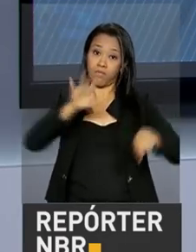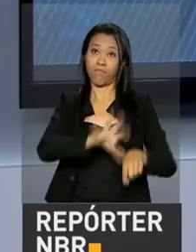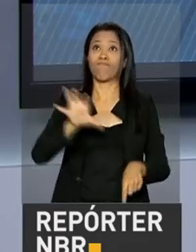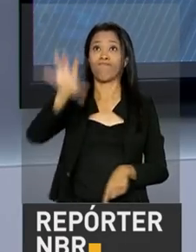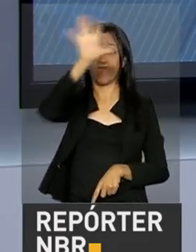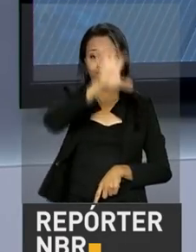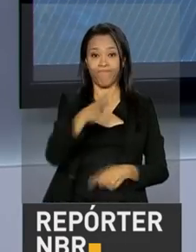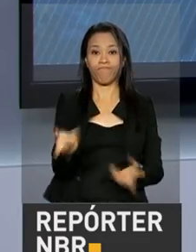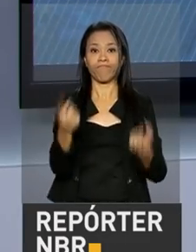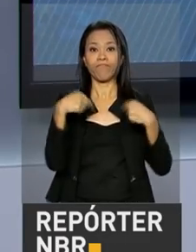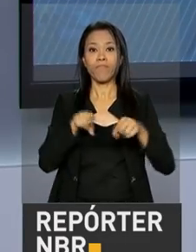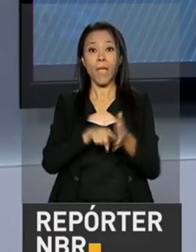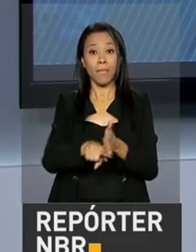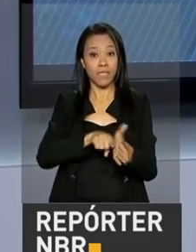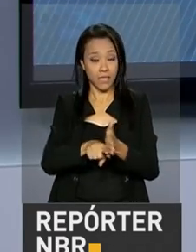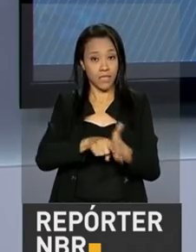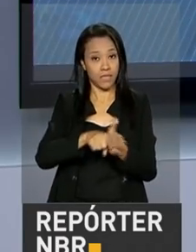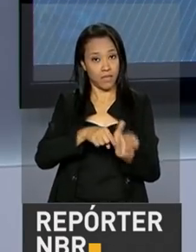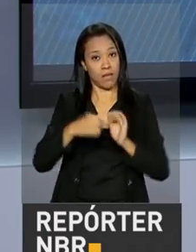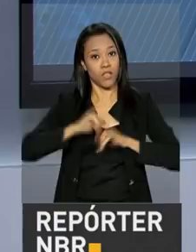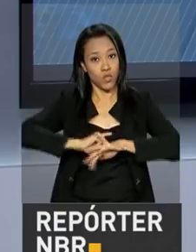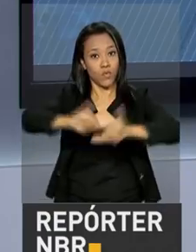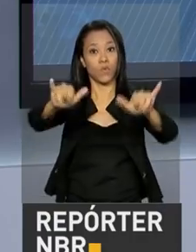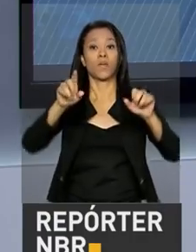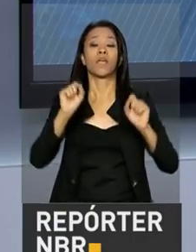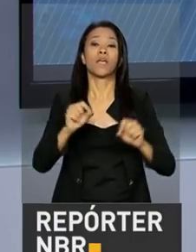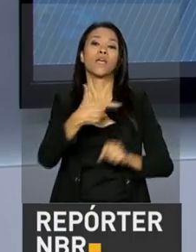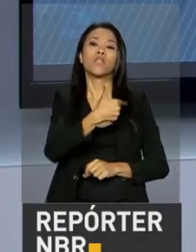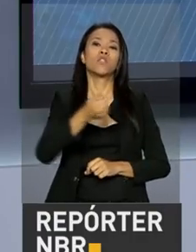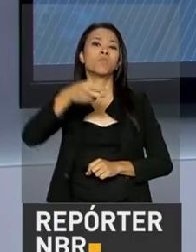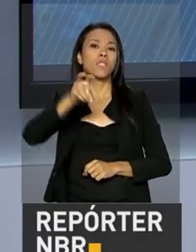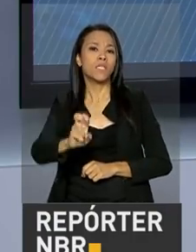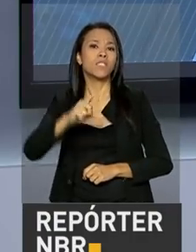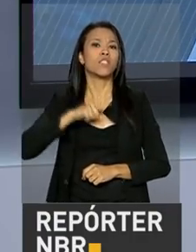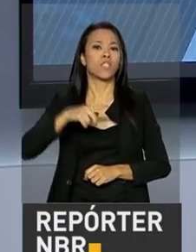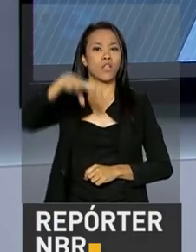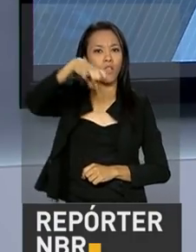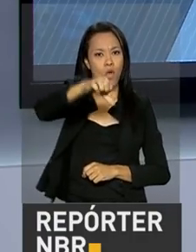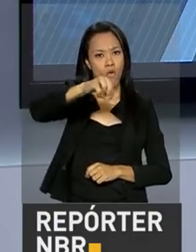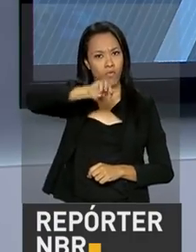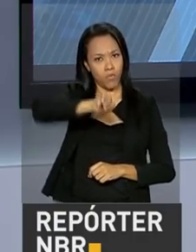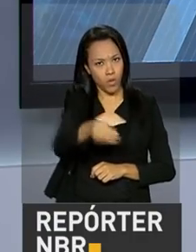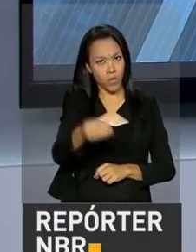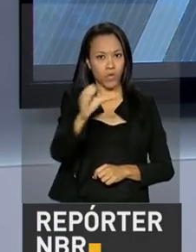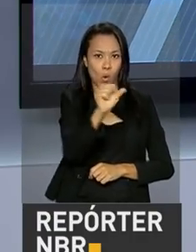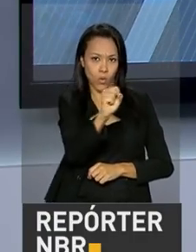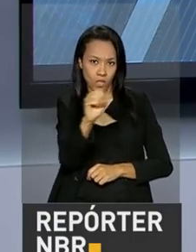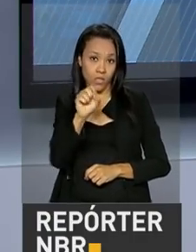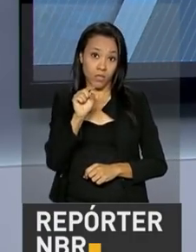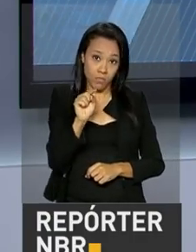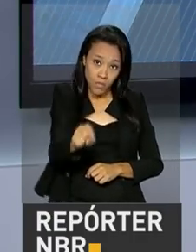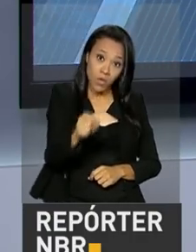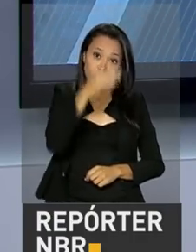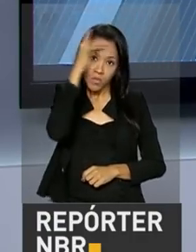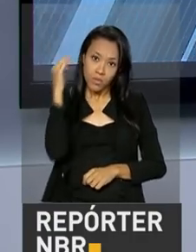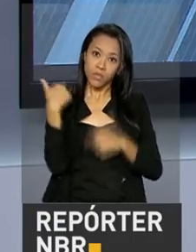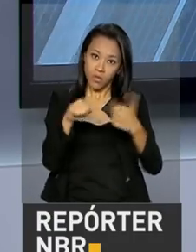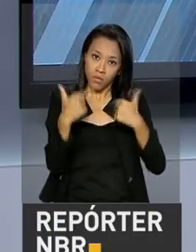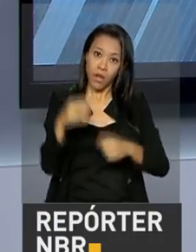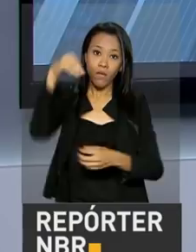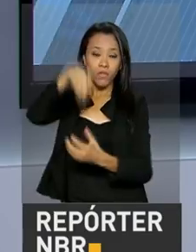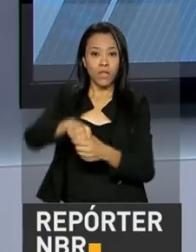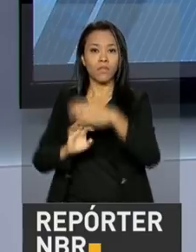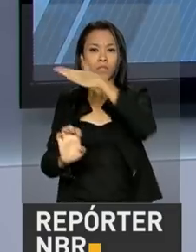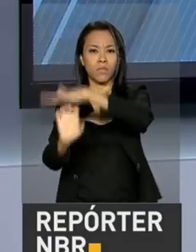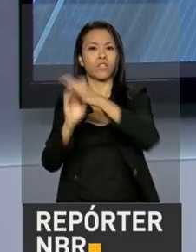pesquisa indica ainda que em 2015 havia no brasil 9 milhões e 800 mil empregados do setor privado que